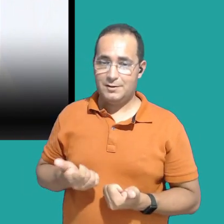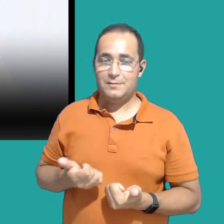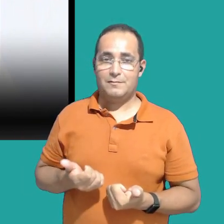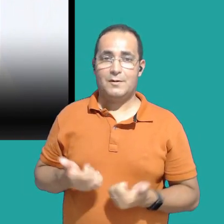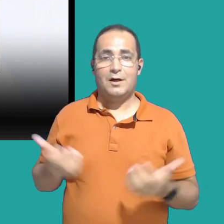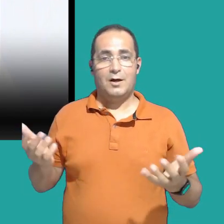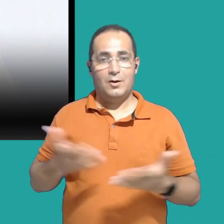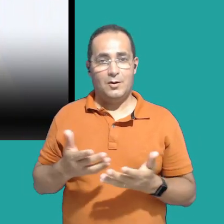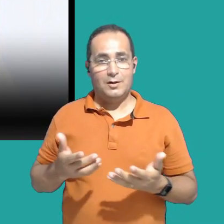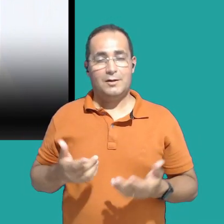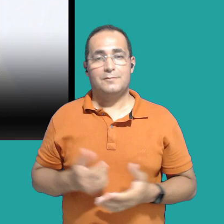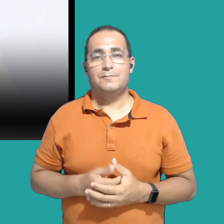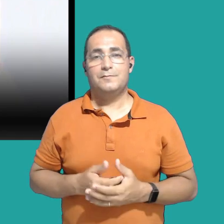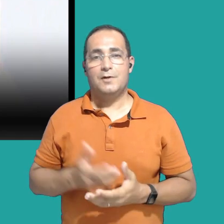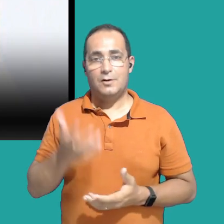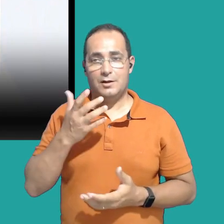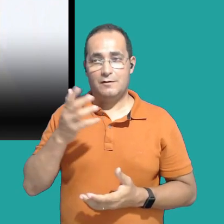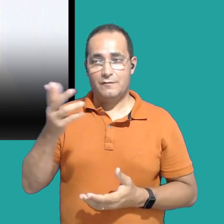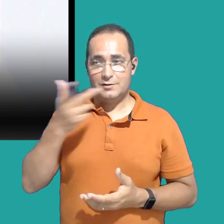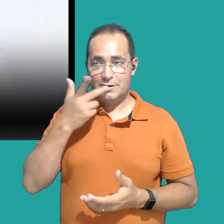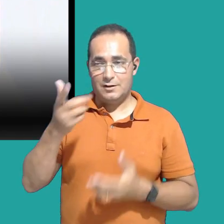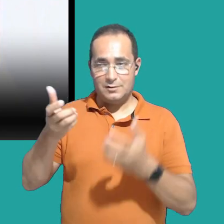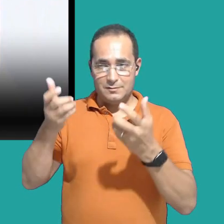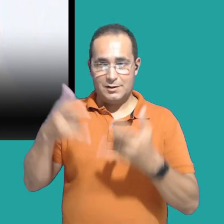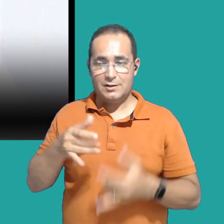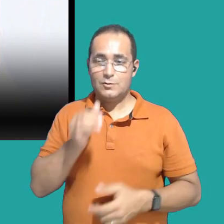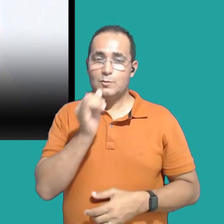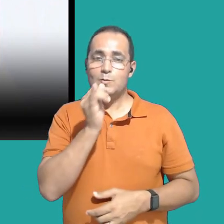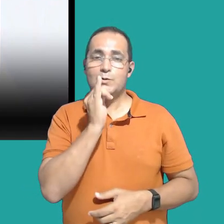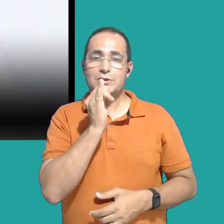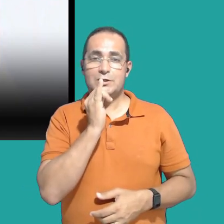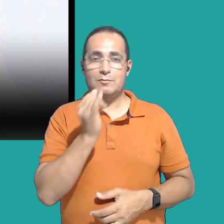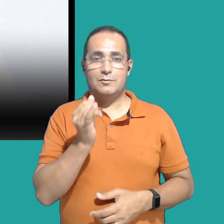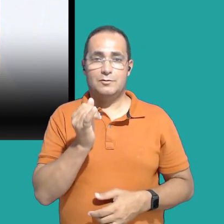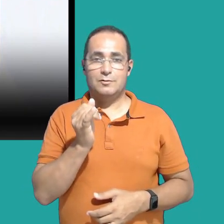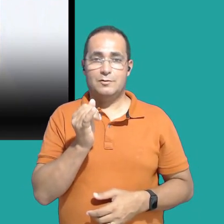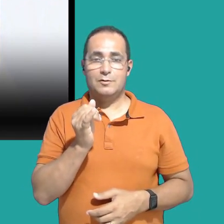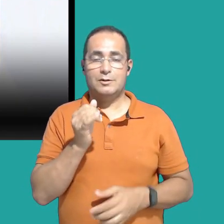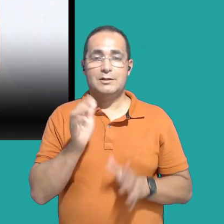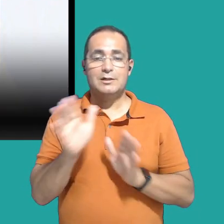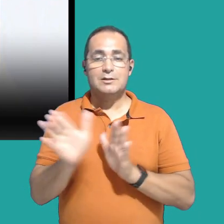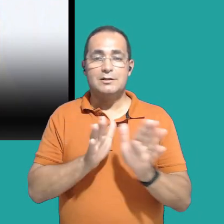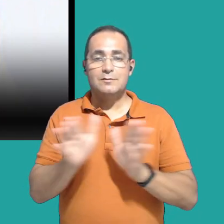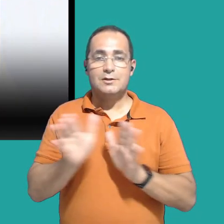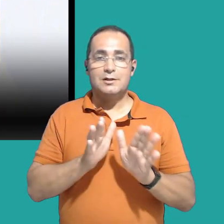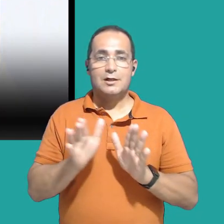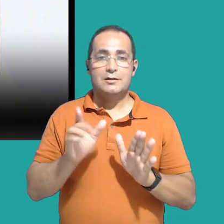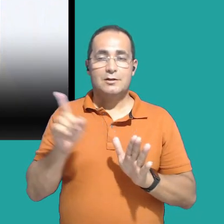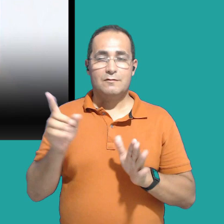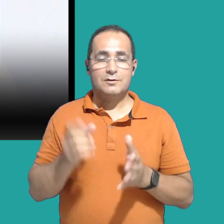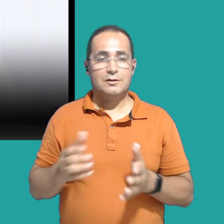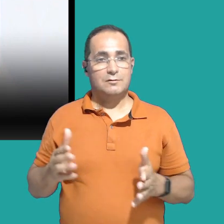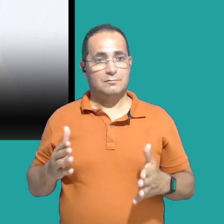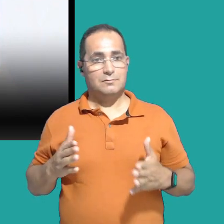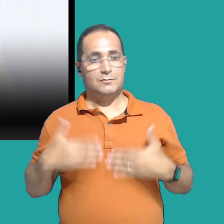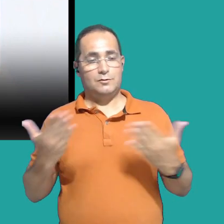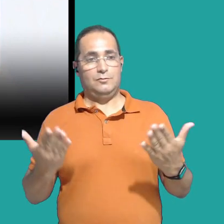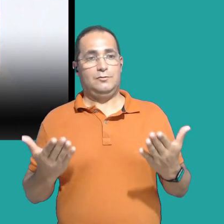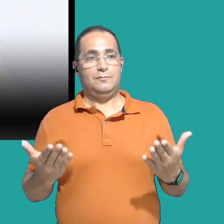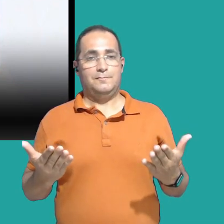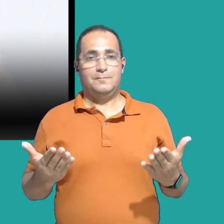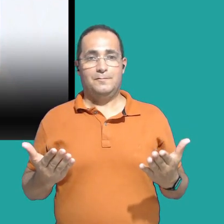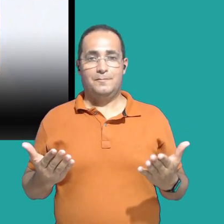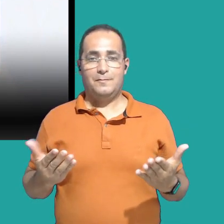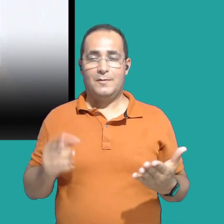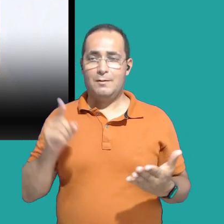Exatamente. Pois bem, aí agora, vamos lá. Eu queria que você citasse um exemplo, né, de disponibilidade na